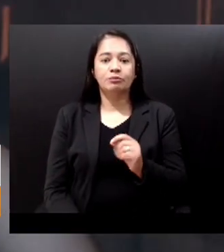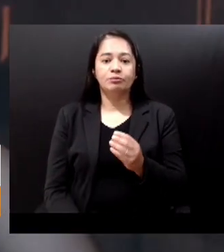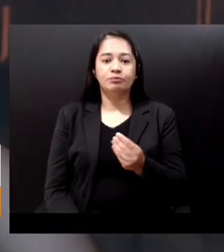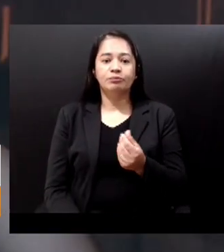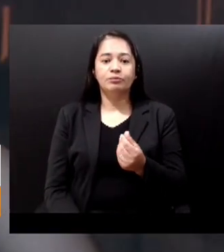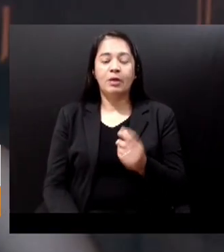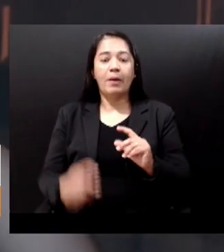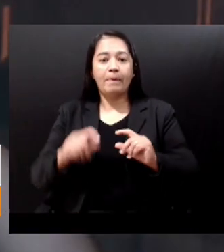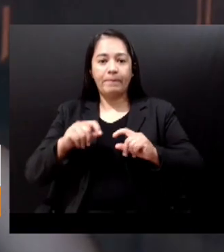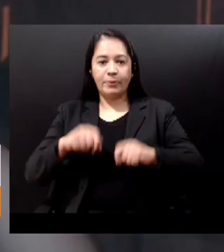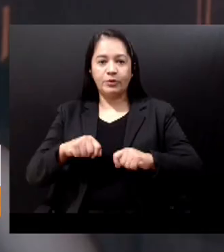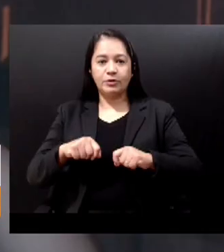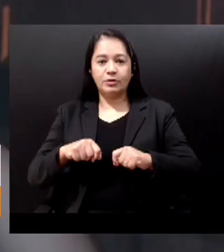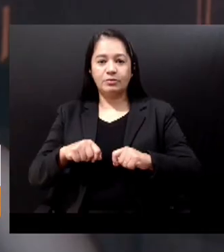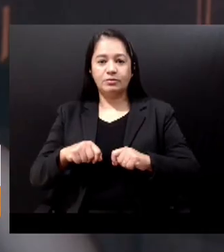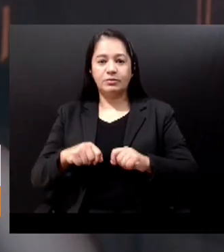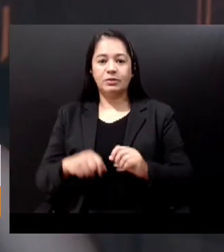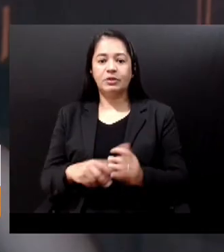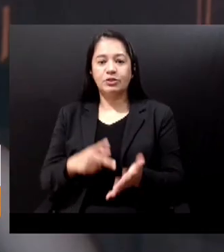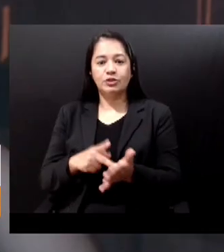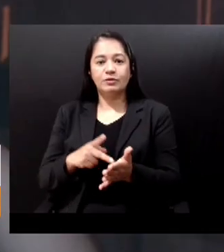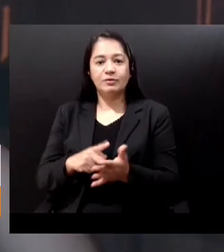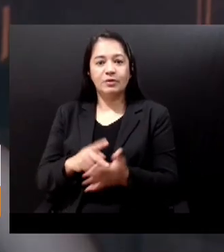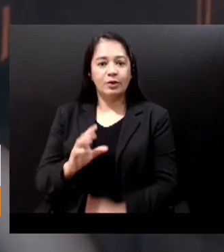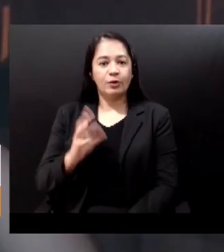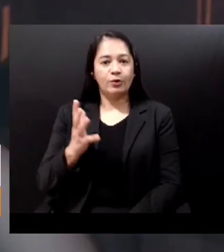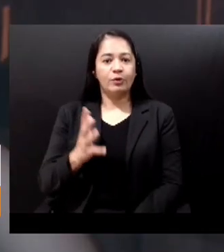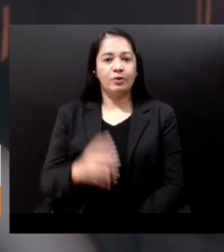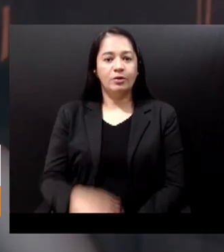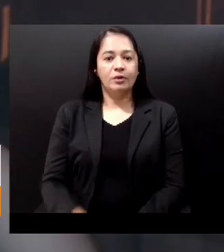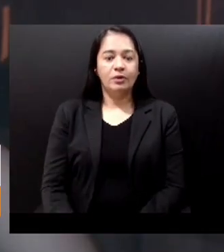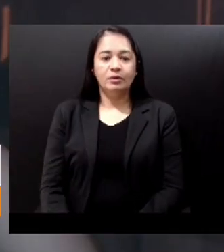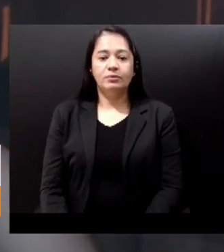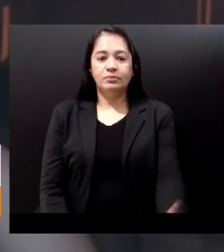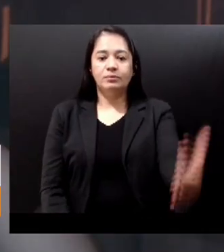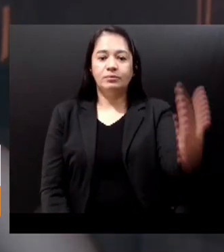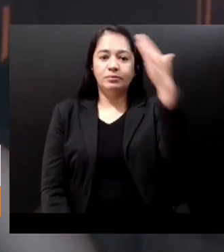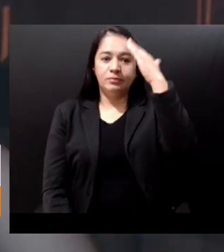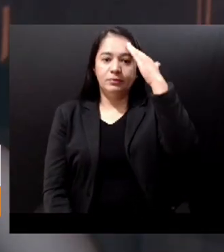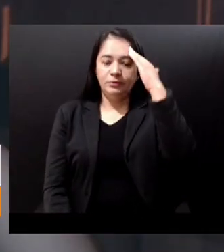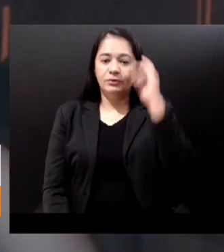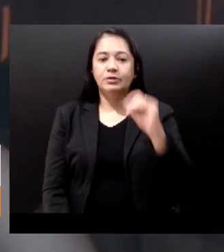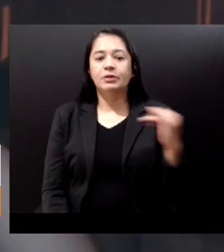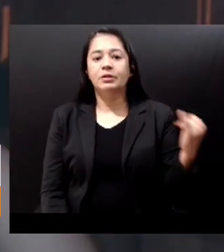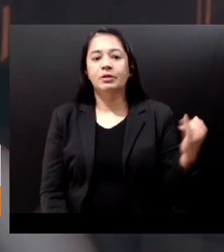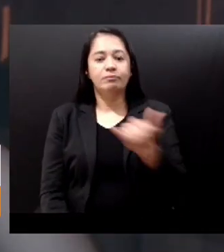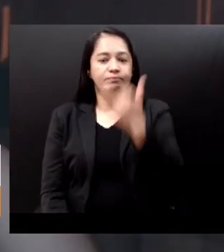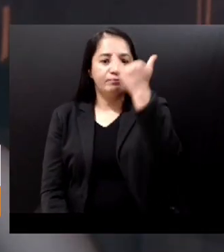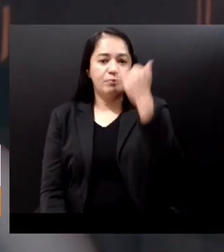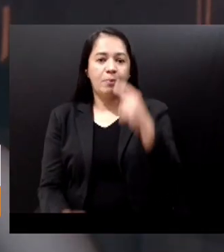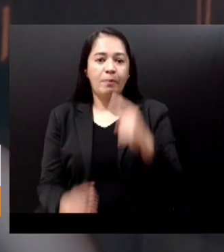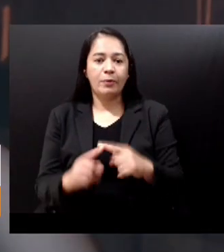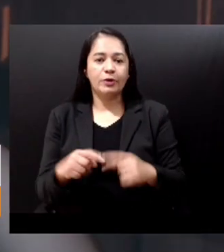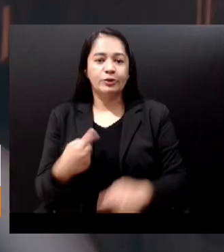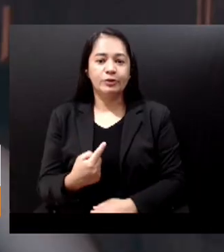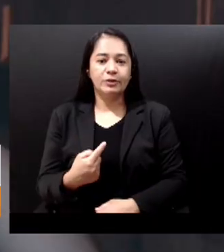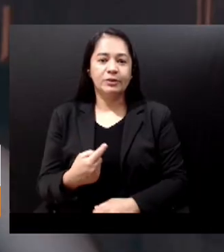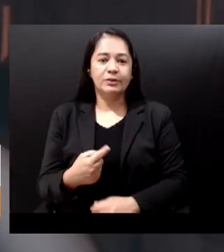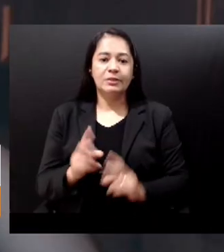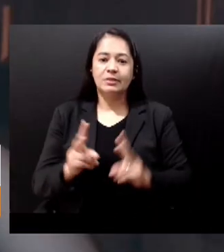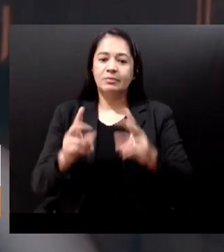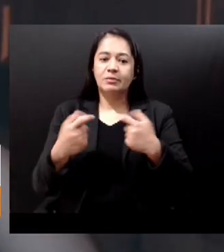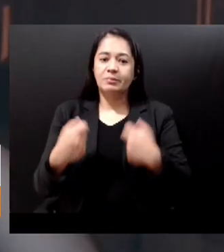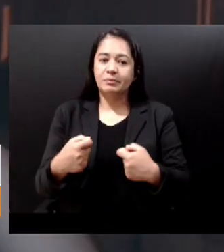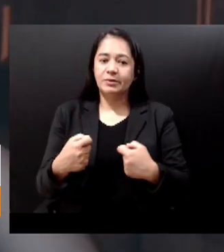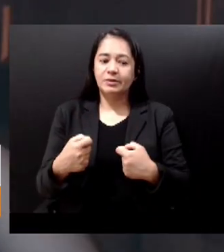se concretizar. Eh, eu sei que isso é frustrante, porque nos distancia do ideal, mas sempre será preciso dar esse passo